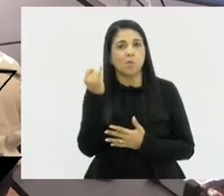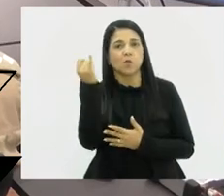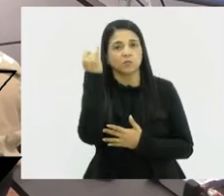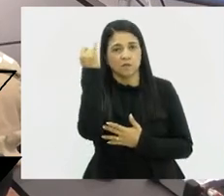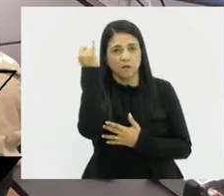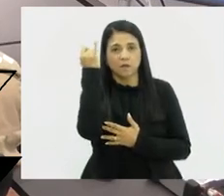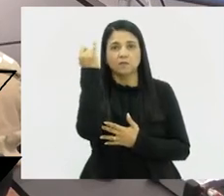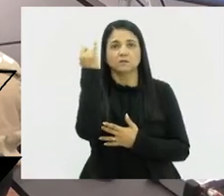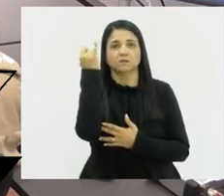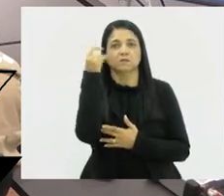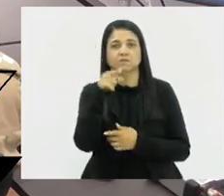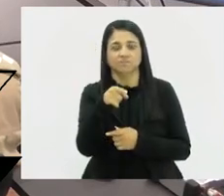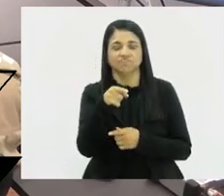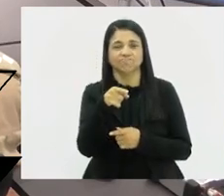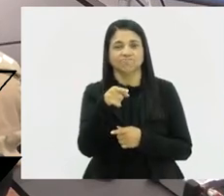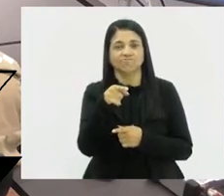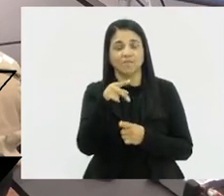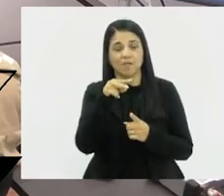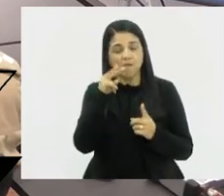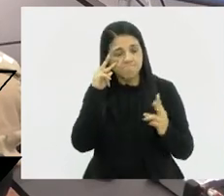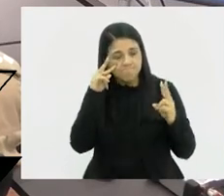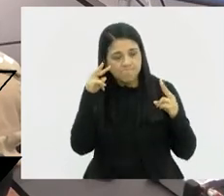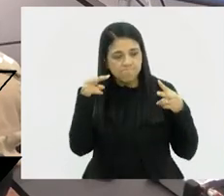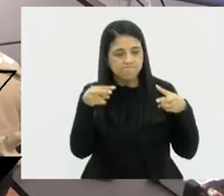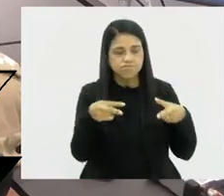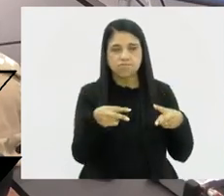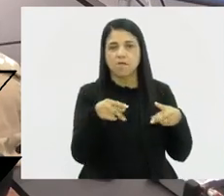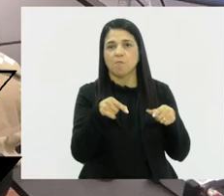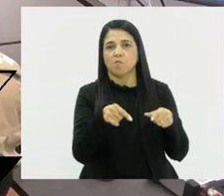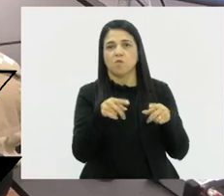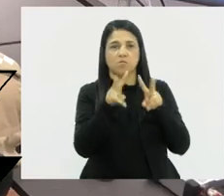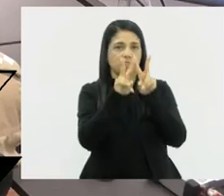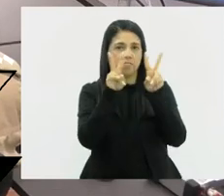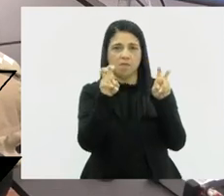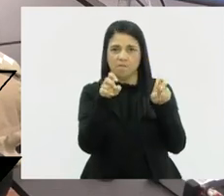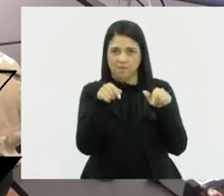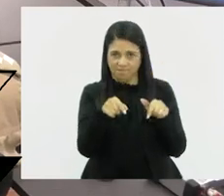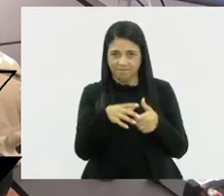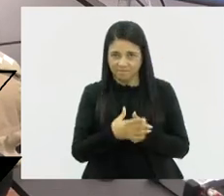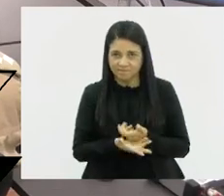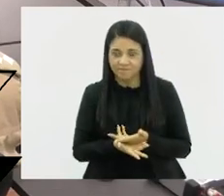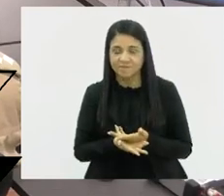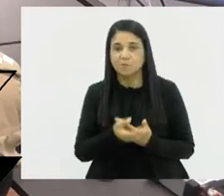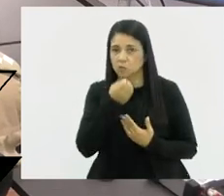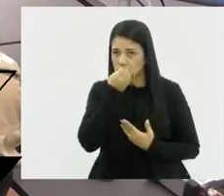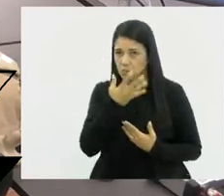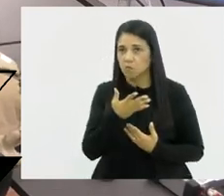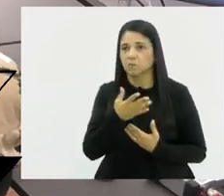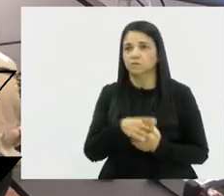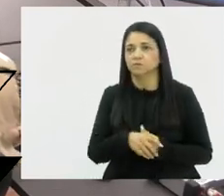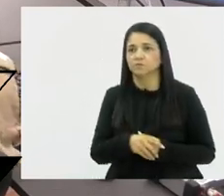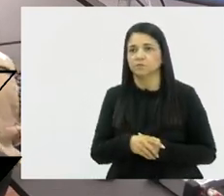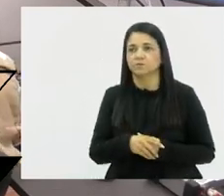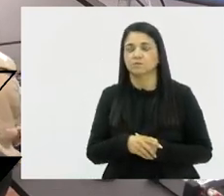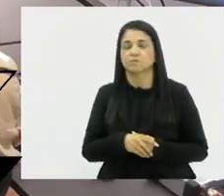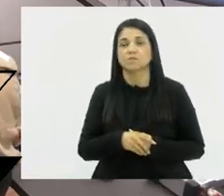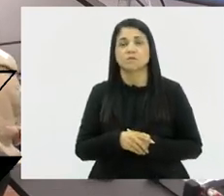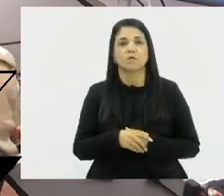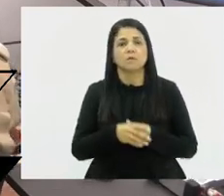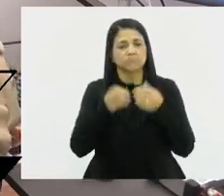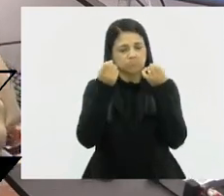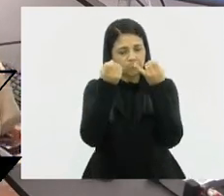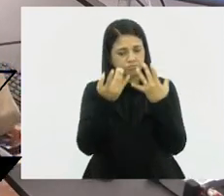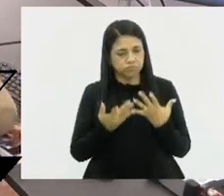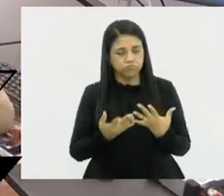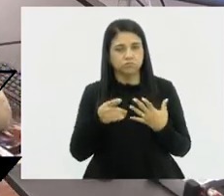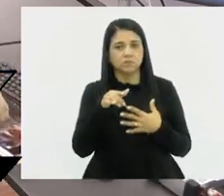os olhos foram virados mais para a causa, e isso é muito legal. Eu quero falar um pouco a respeito do